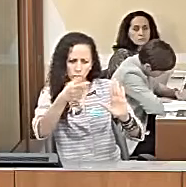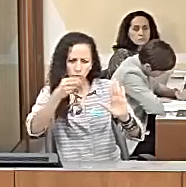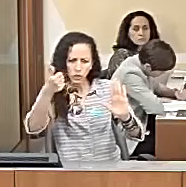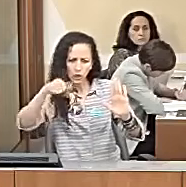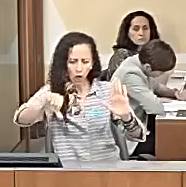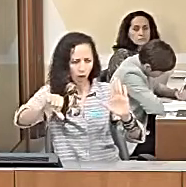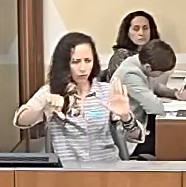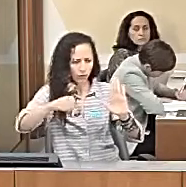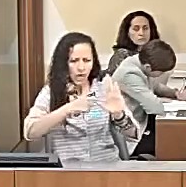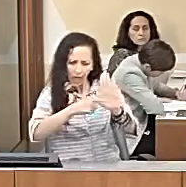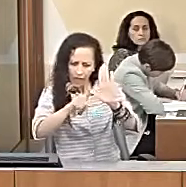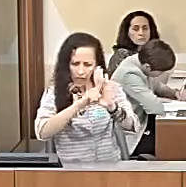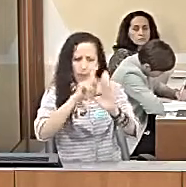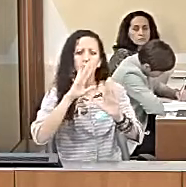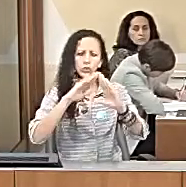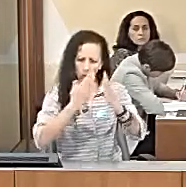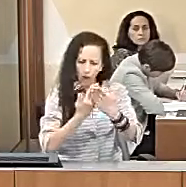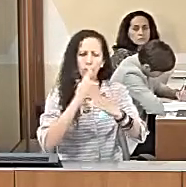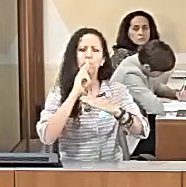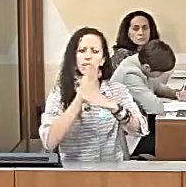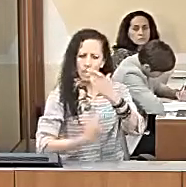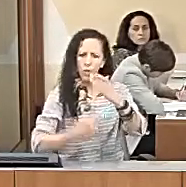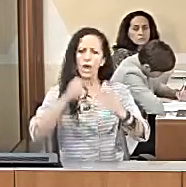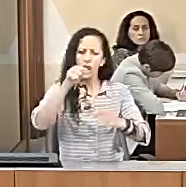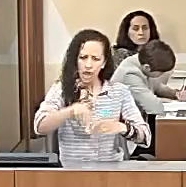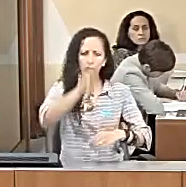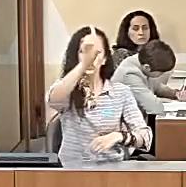é desconsiderar a legislação,